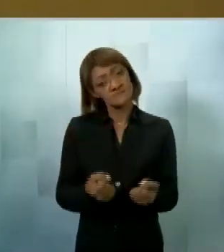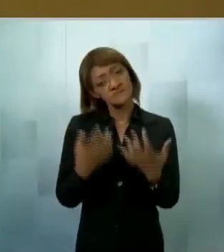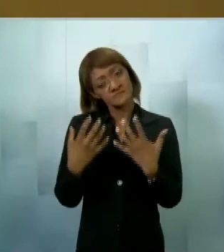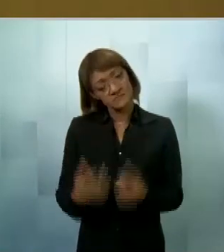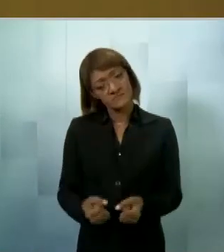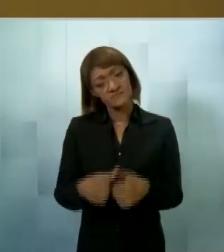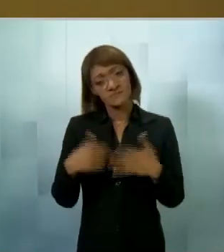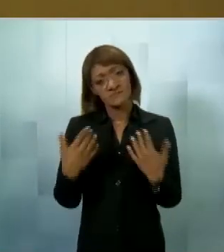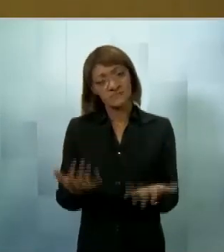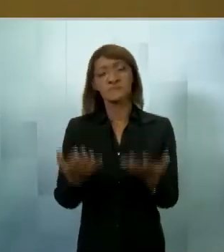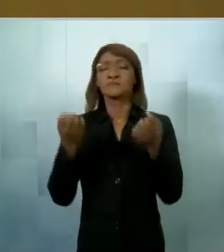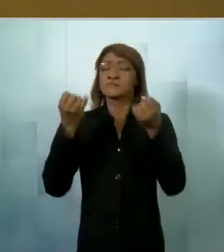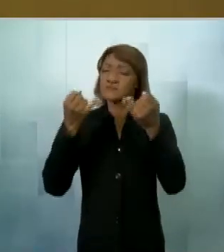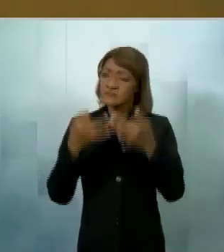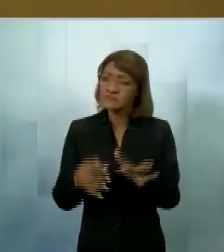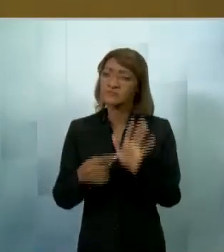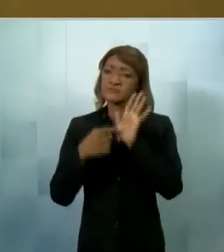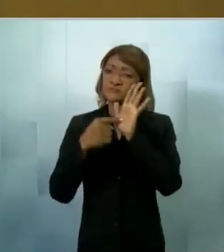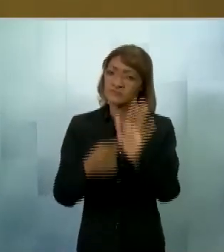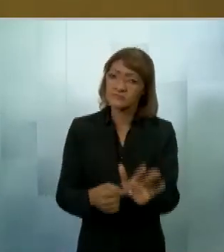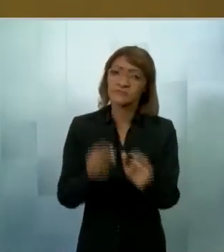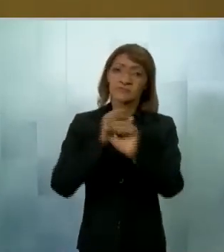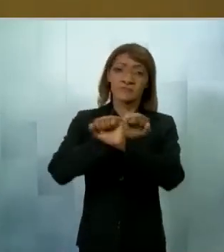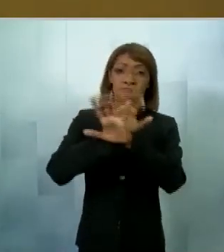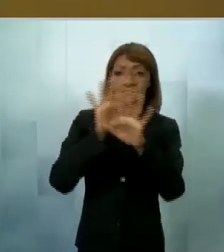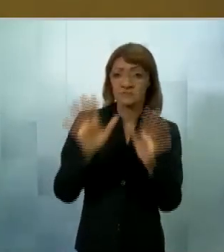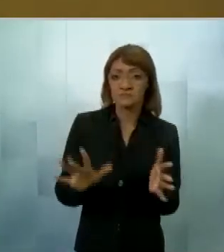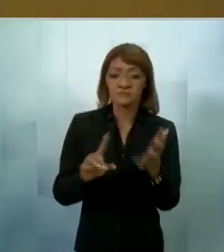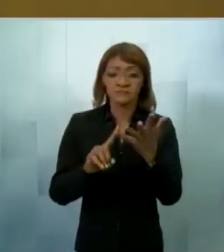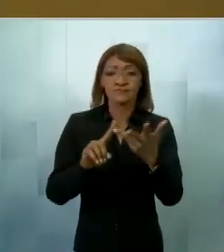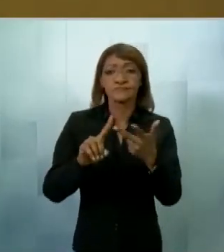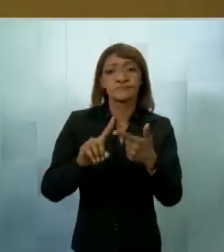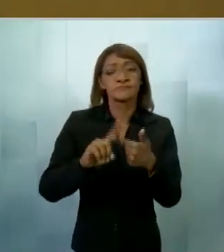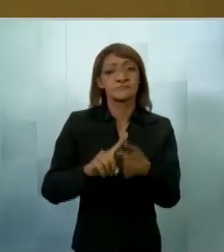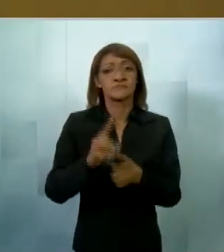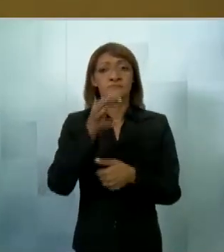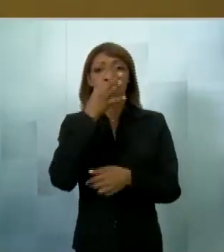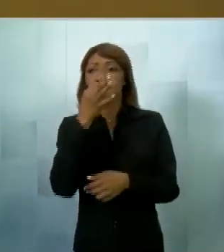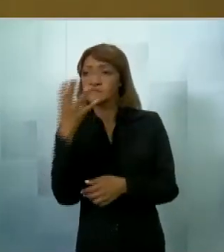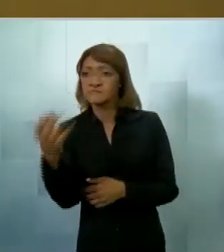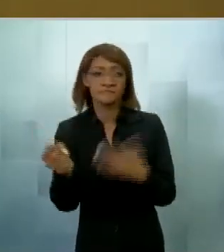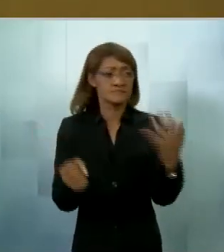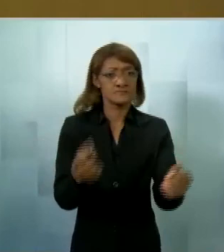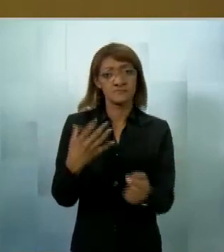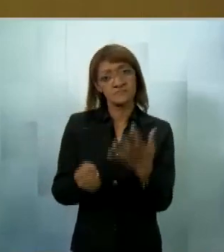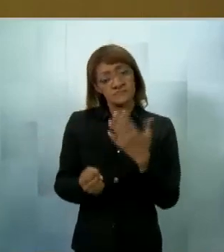consensua explicando, demonstrando, esclarecendo, consolidando opiniões